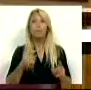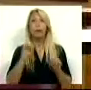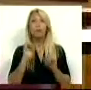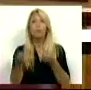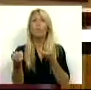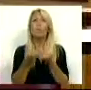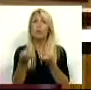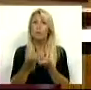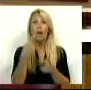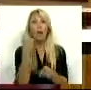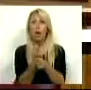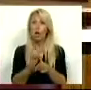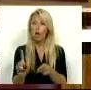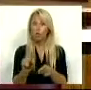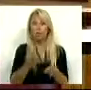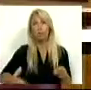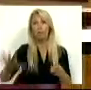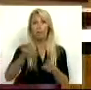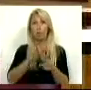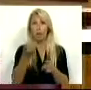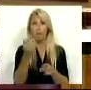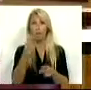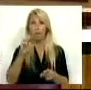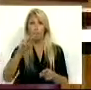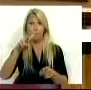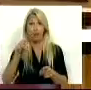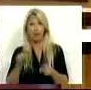e de exclusividade no Parque Nacional da Peneda Gerês que